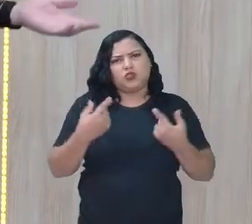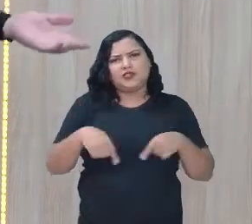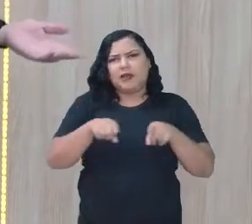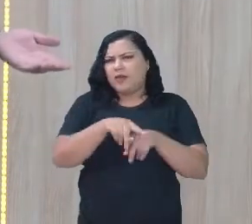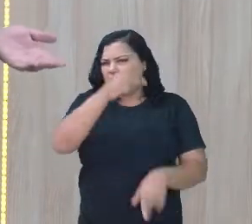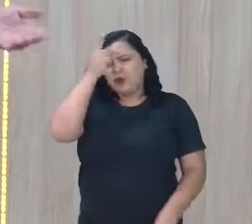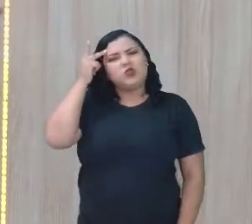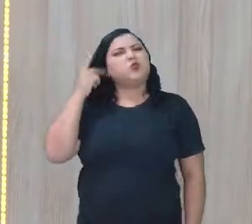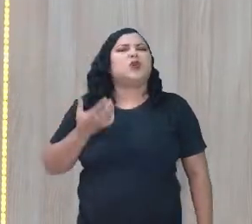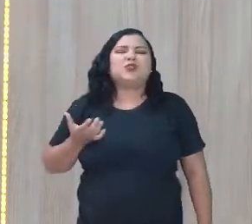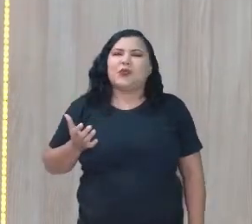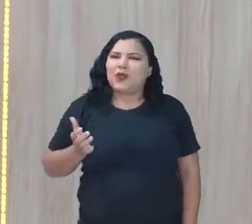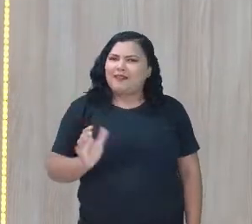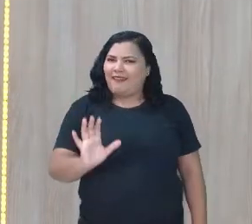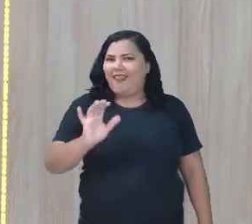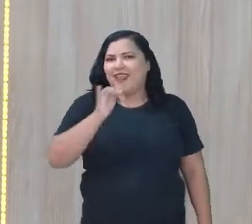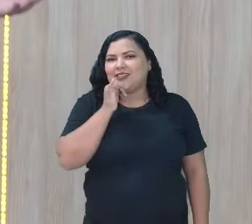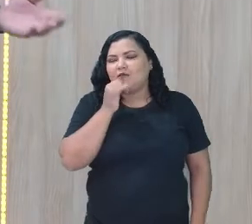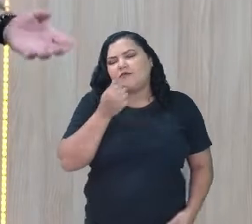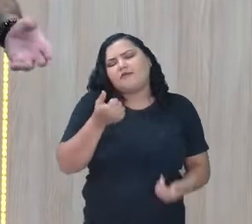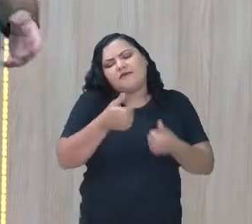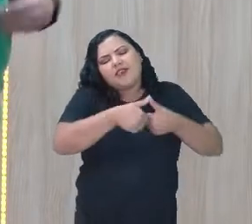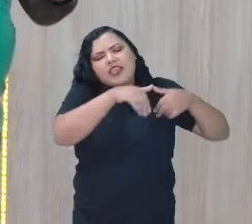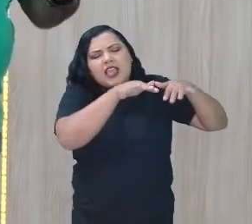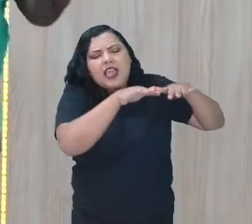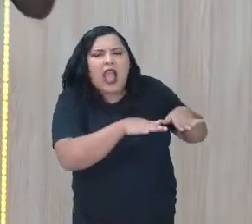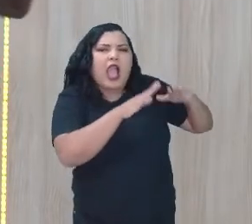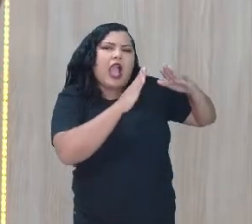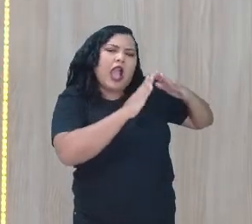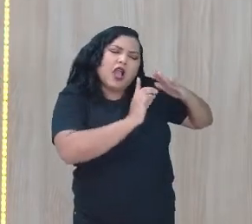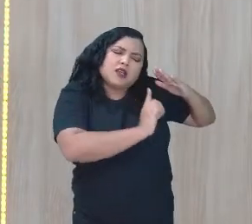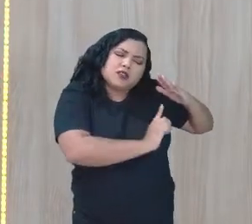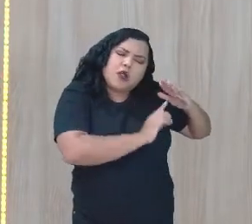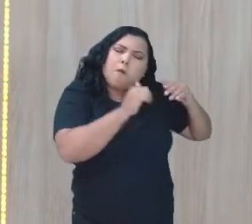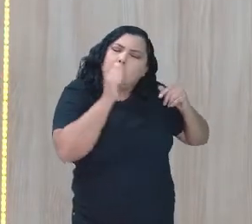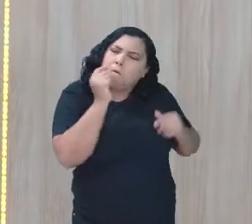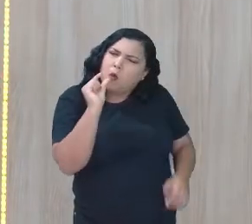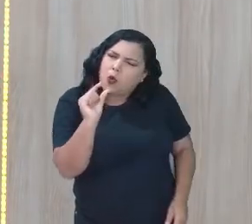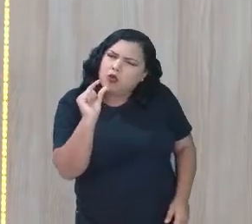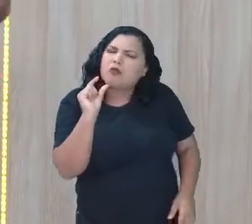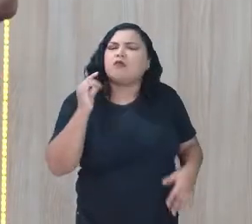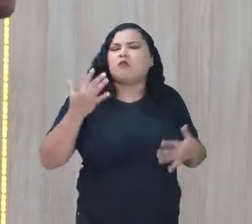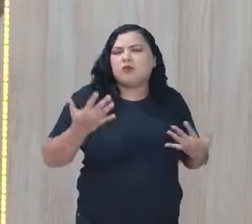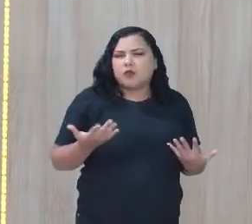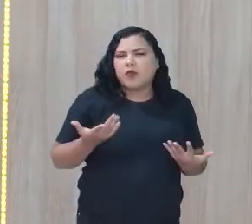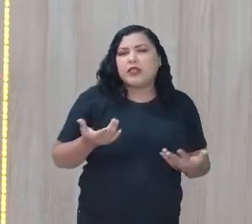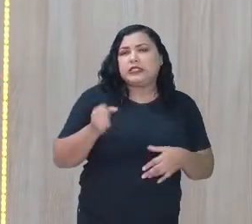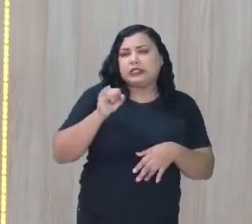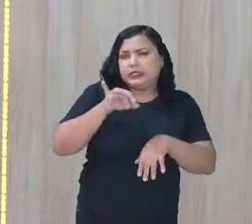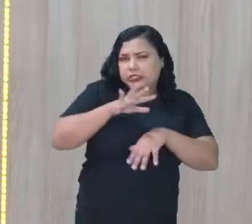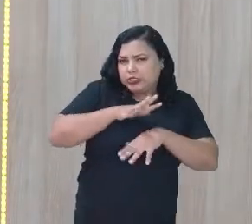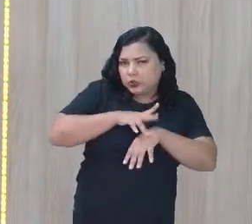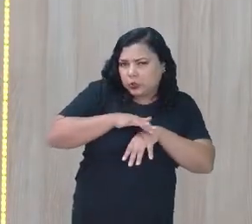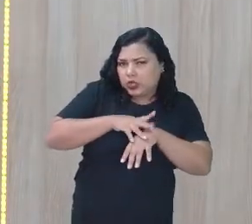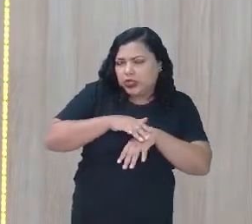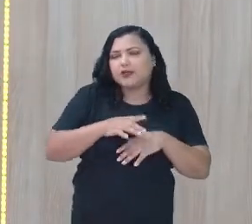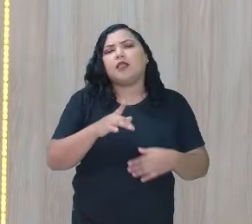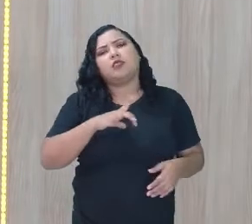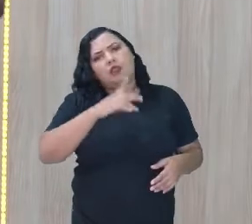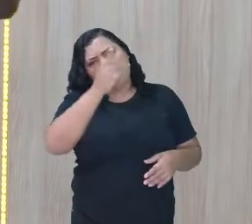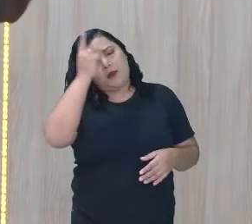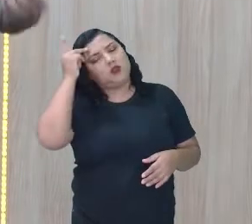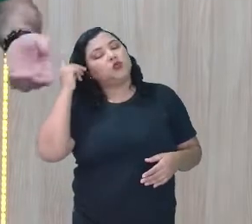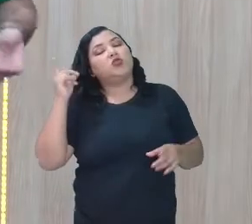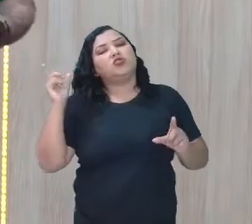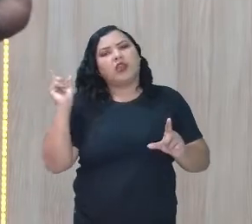se nega, né? O pessoal se nega a ficar um pouquinho mais trancado em casa. A gente sabe, né, que tem os problemas, né? Tem